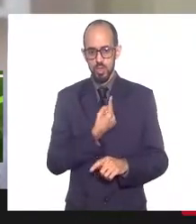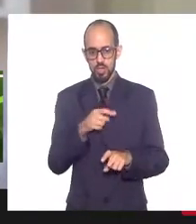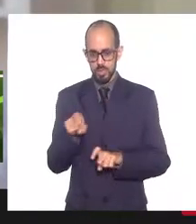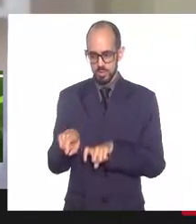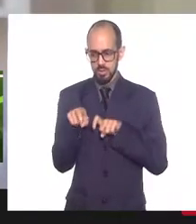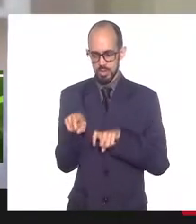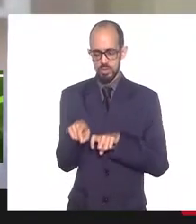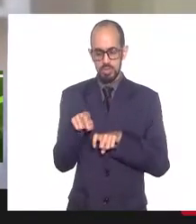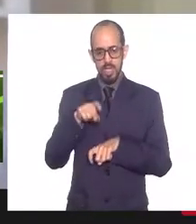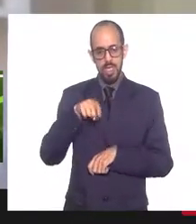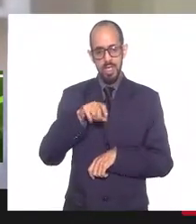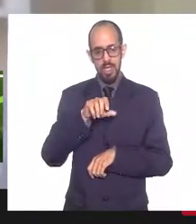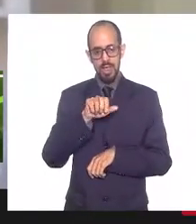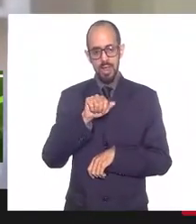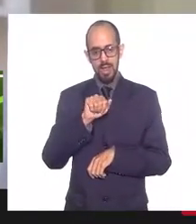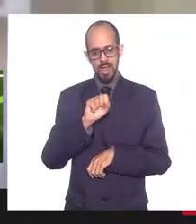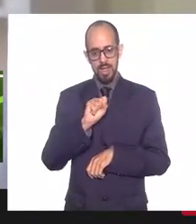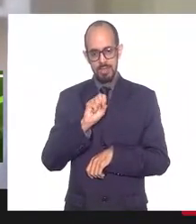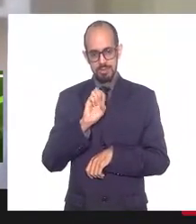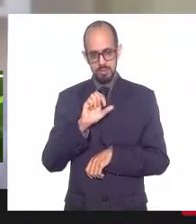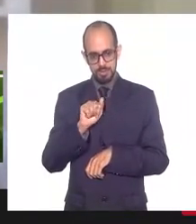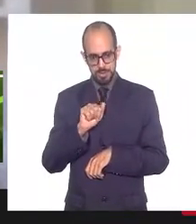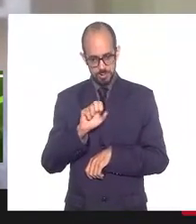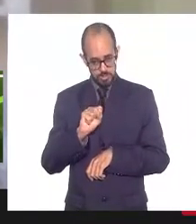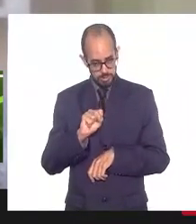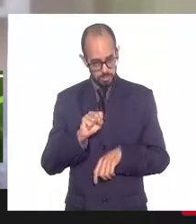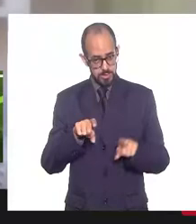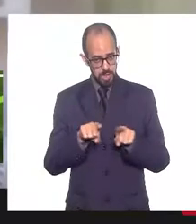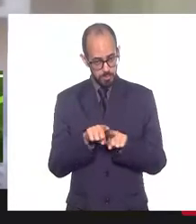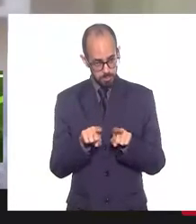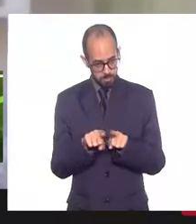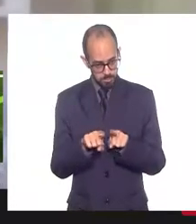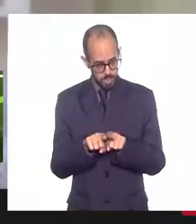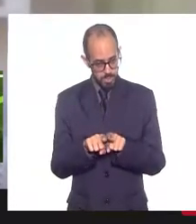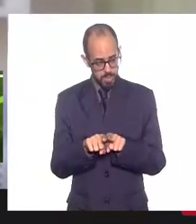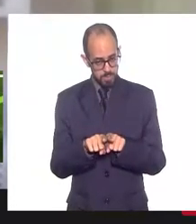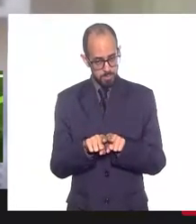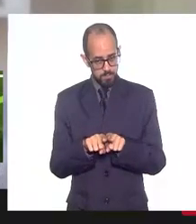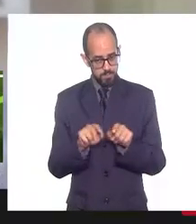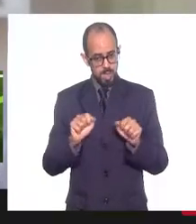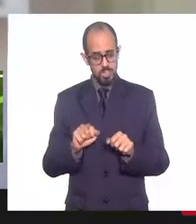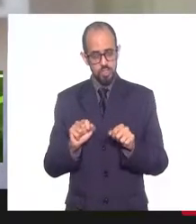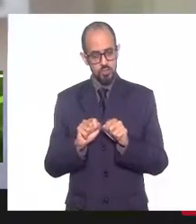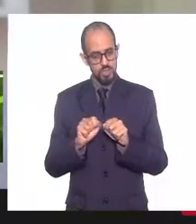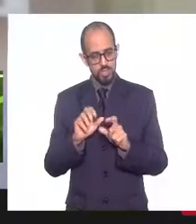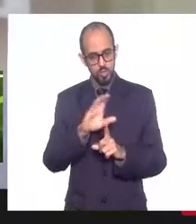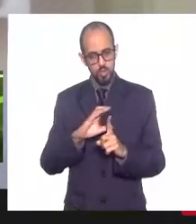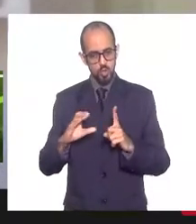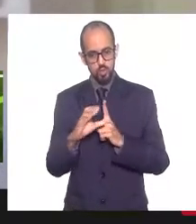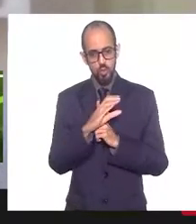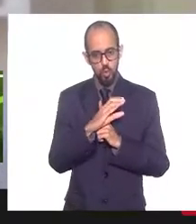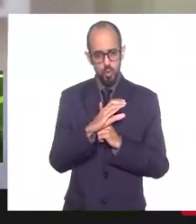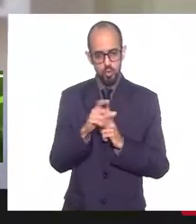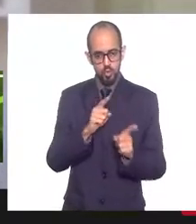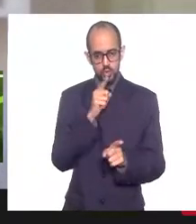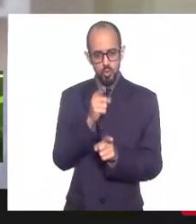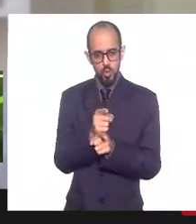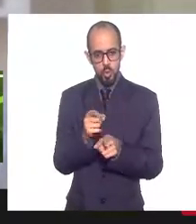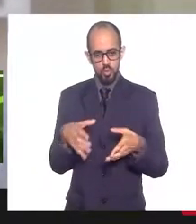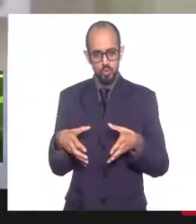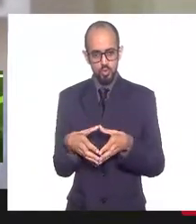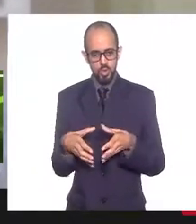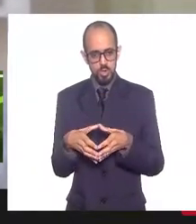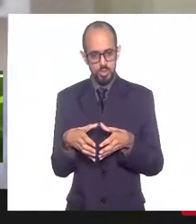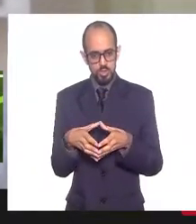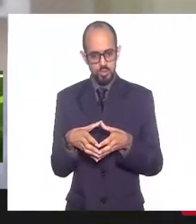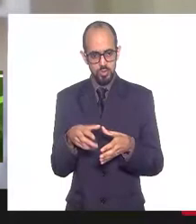nossos instrumentos e elementos sagrados para a realização de nossos cultos e encontros coletivos, onde buscamos